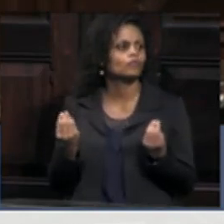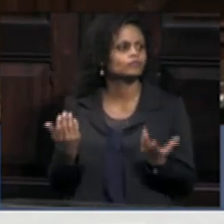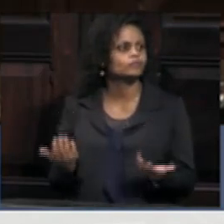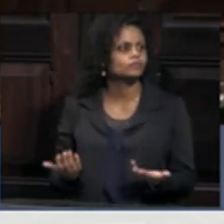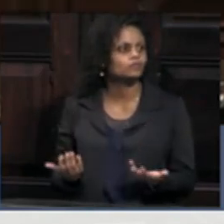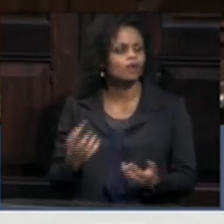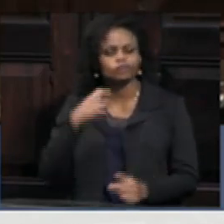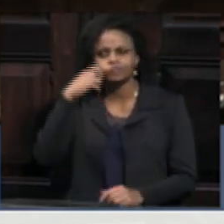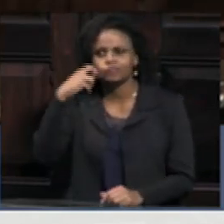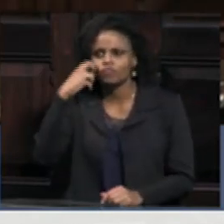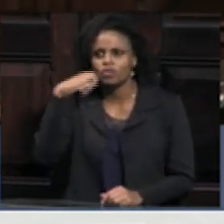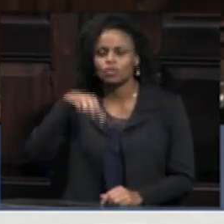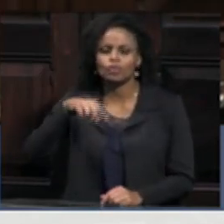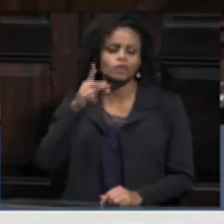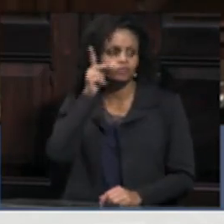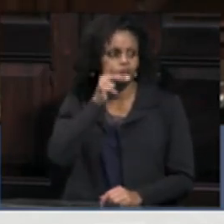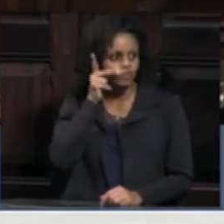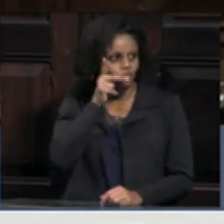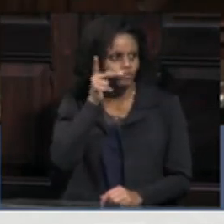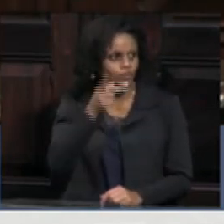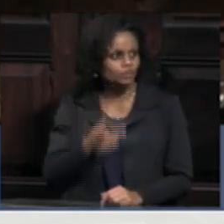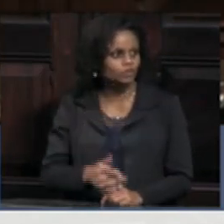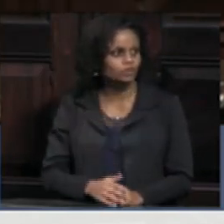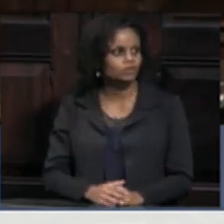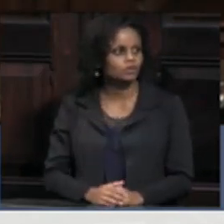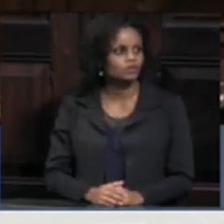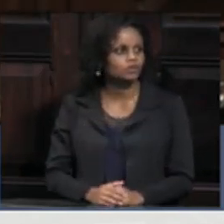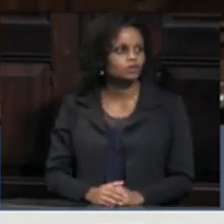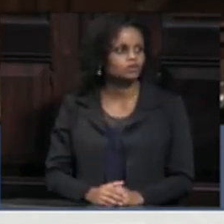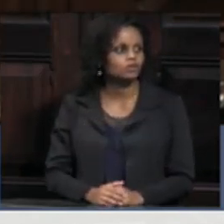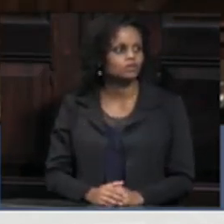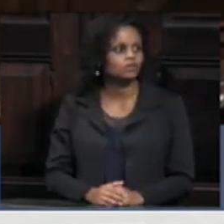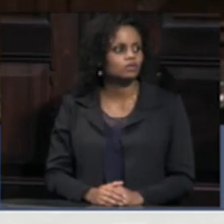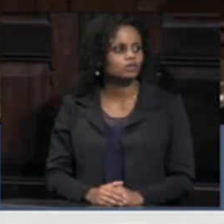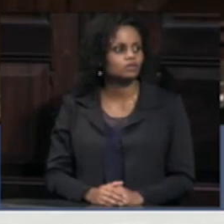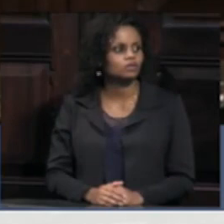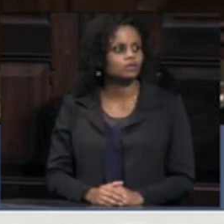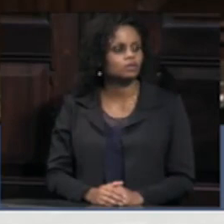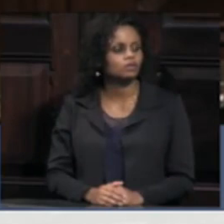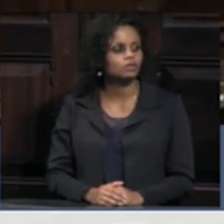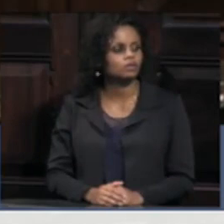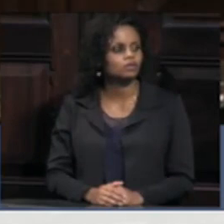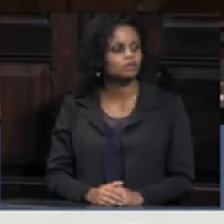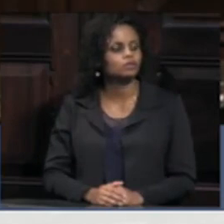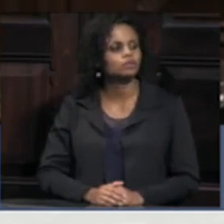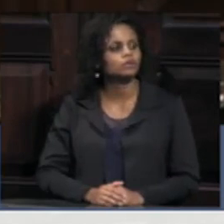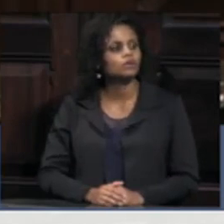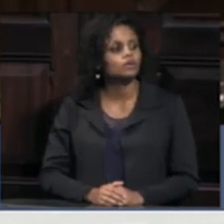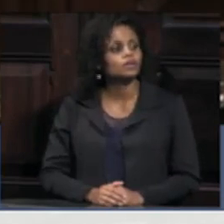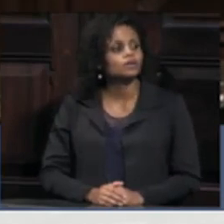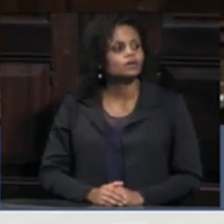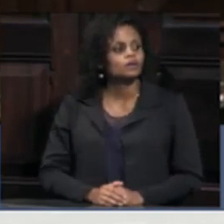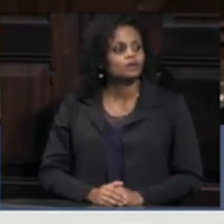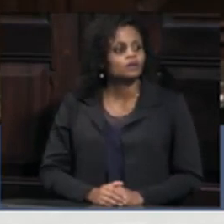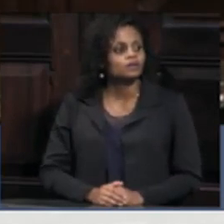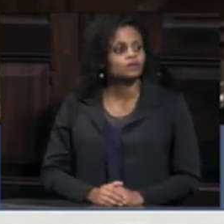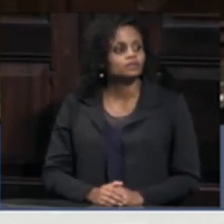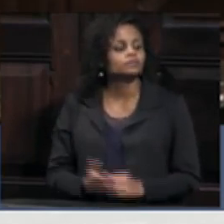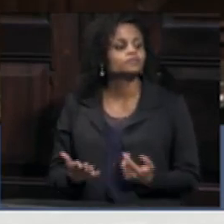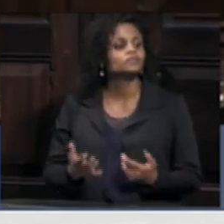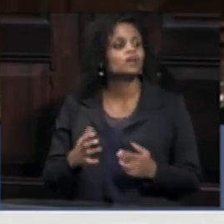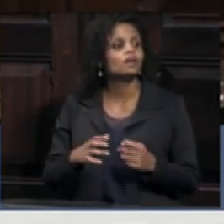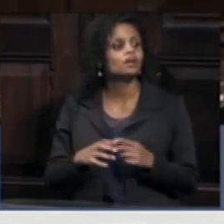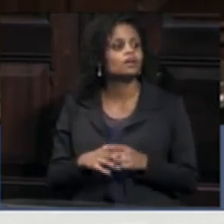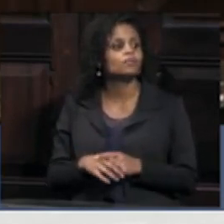parlamento. A leitura que seria feita, a leitura predominante que a sociedade faria e que causaria mais